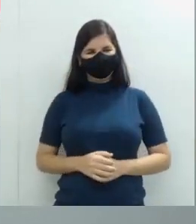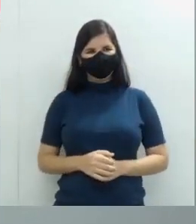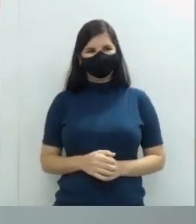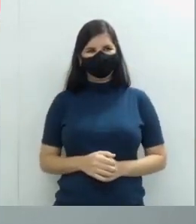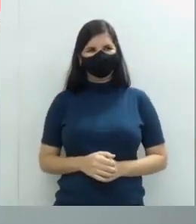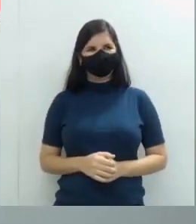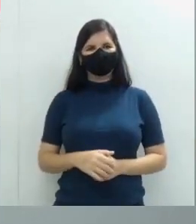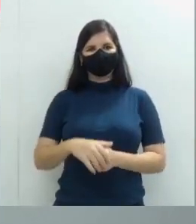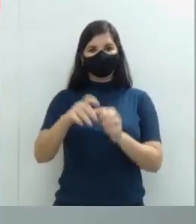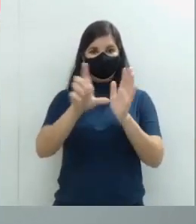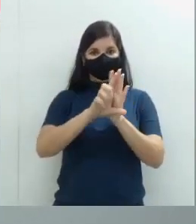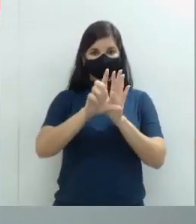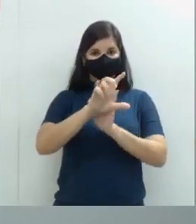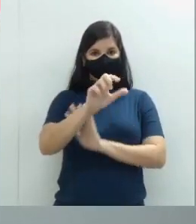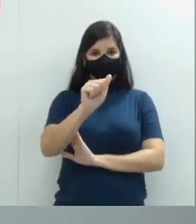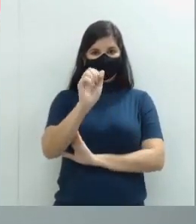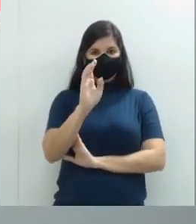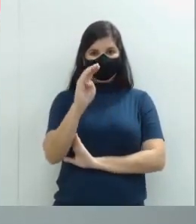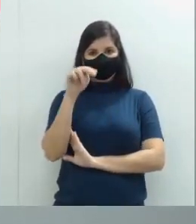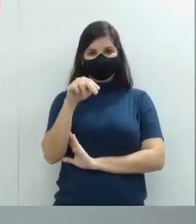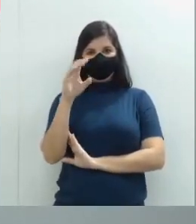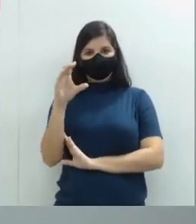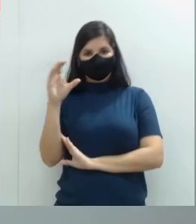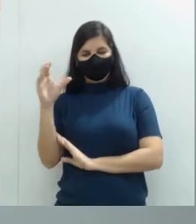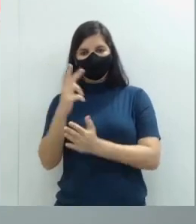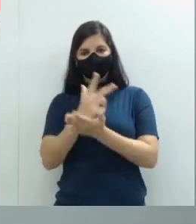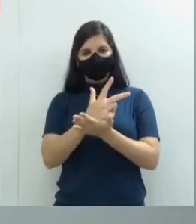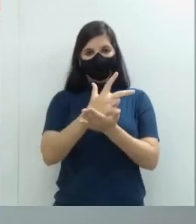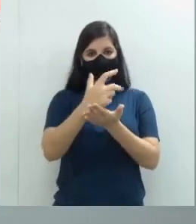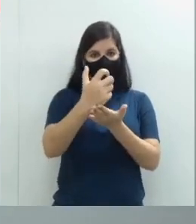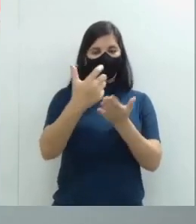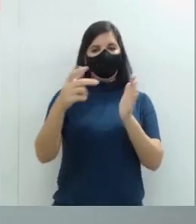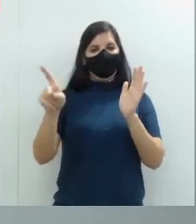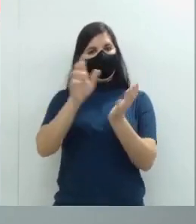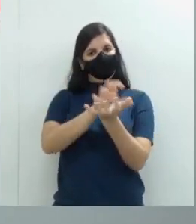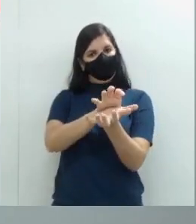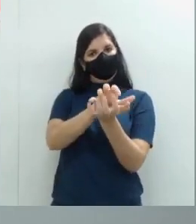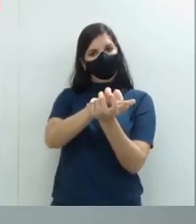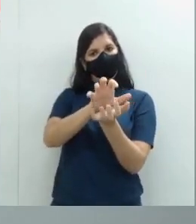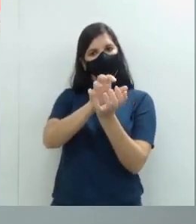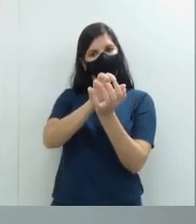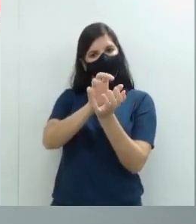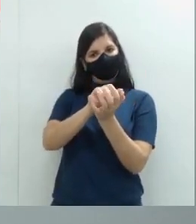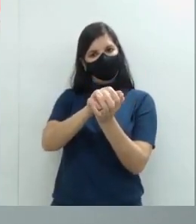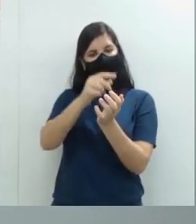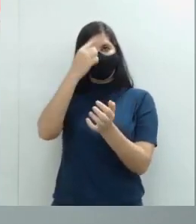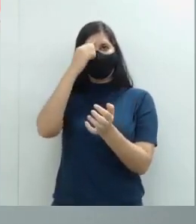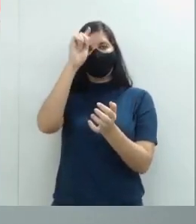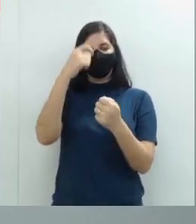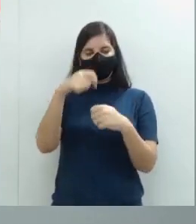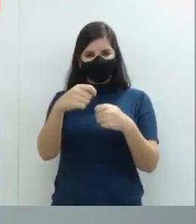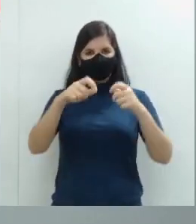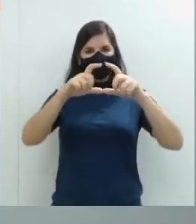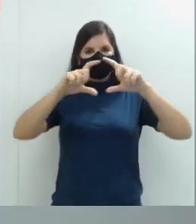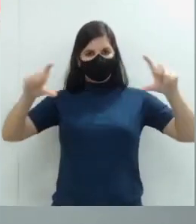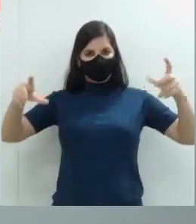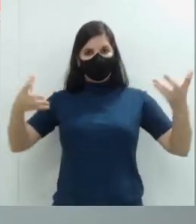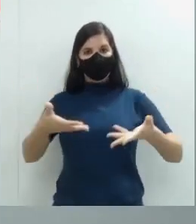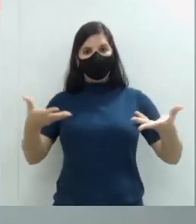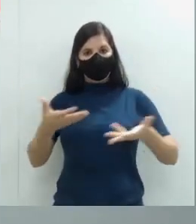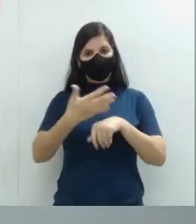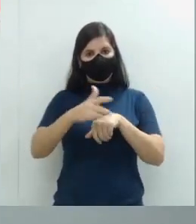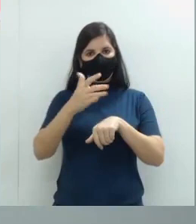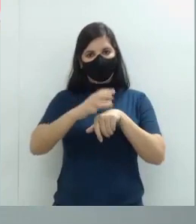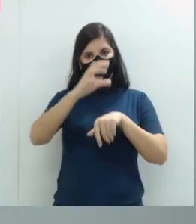a BNCC traz para cá, o currículo de Pernambuco traz já a ideia de usar fluxograma agora. Então,